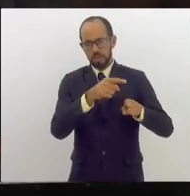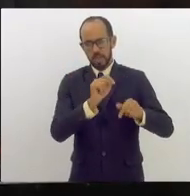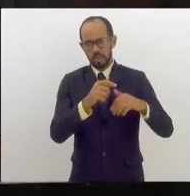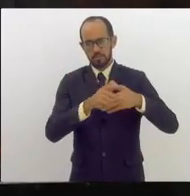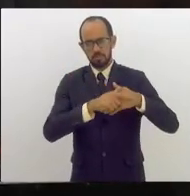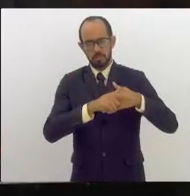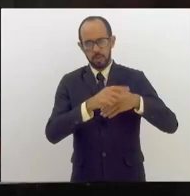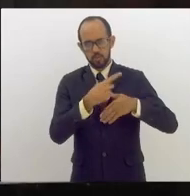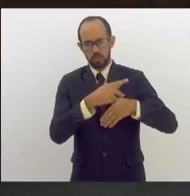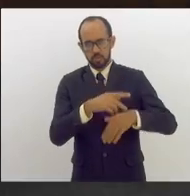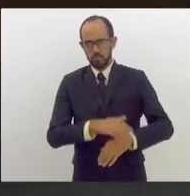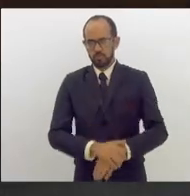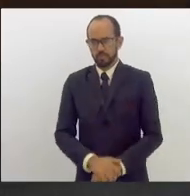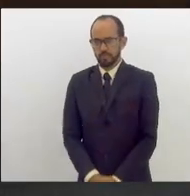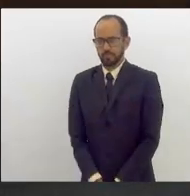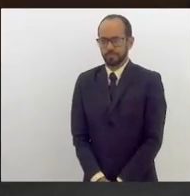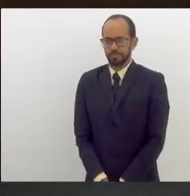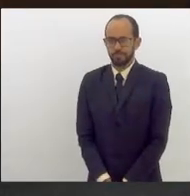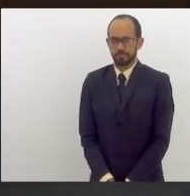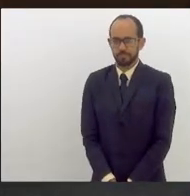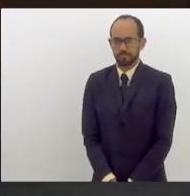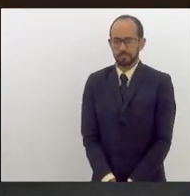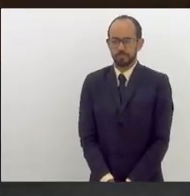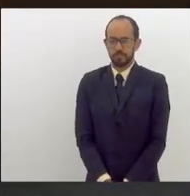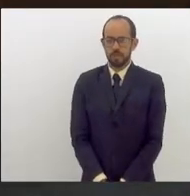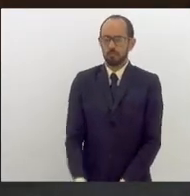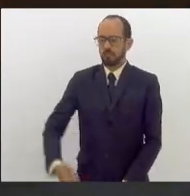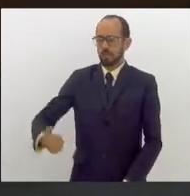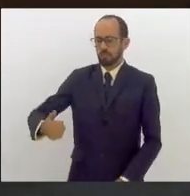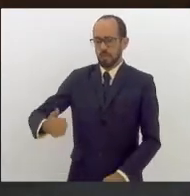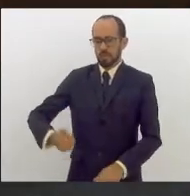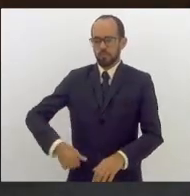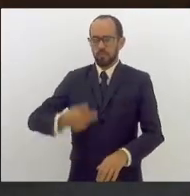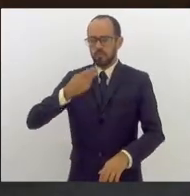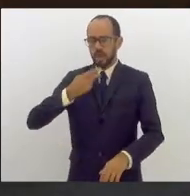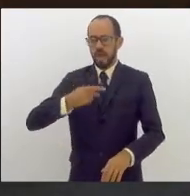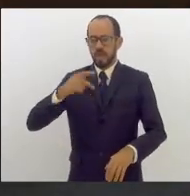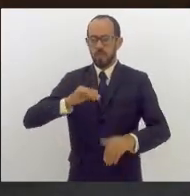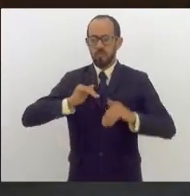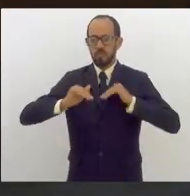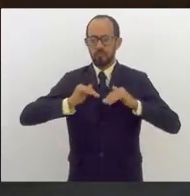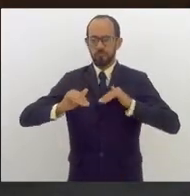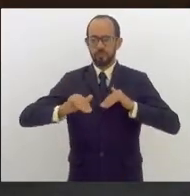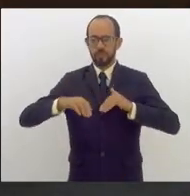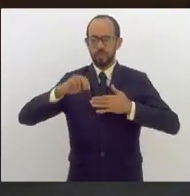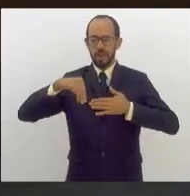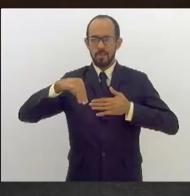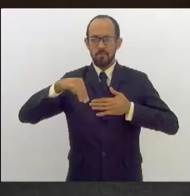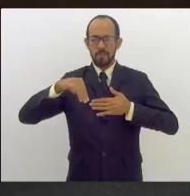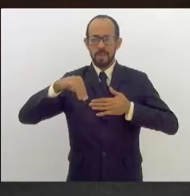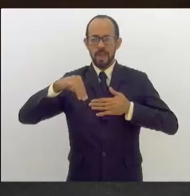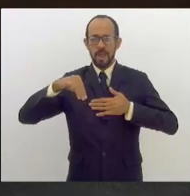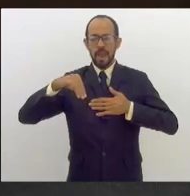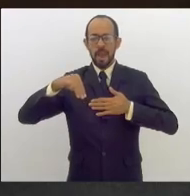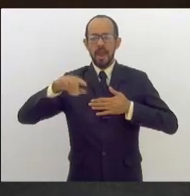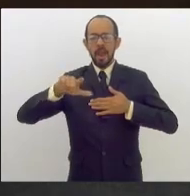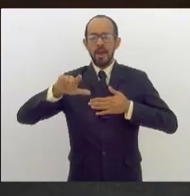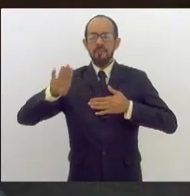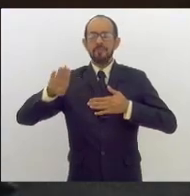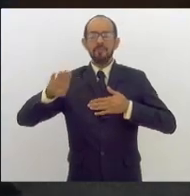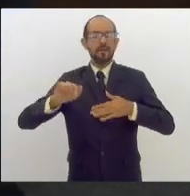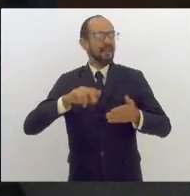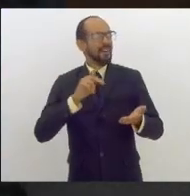você nessa cumpriu ontem por favor primeiro registrar que o movimento é o MLB desculpe eu troque